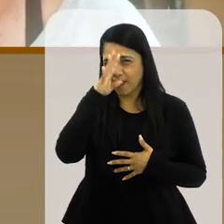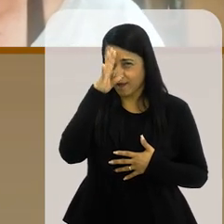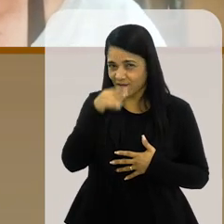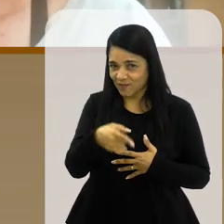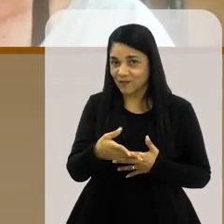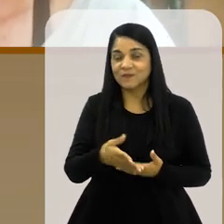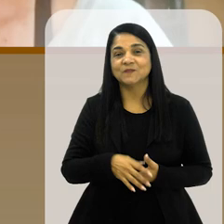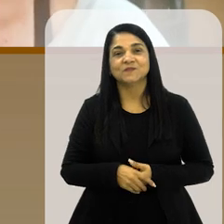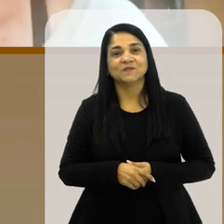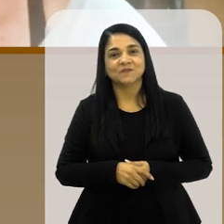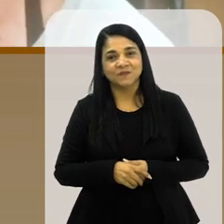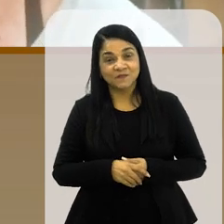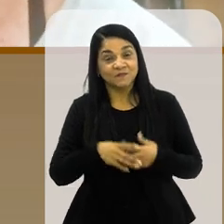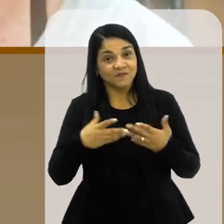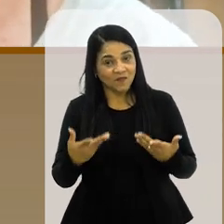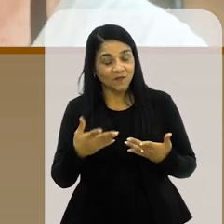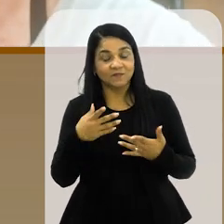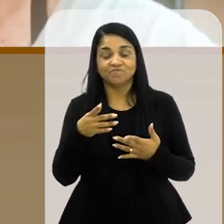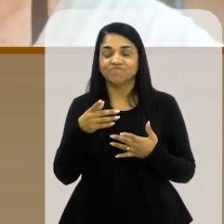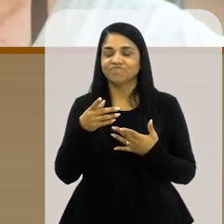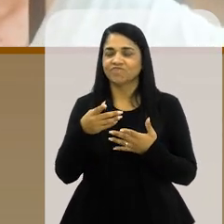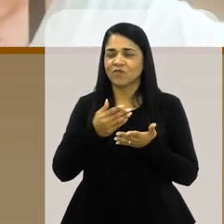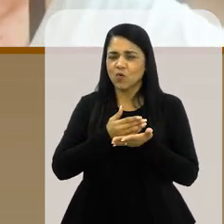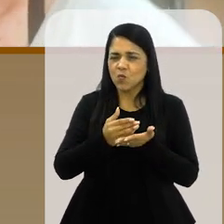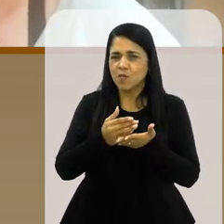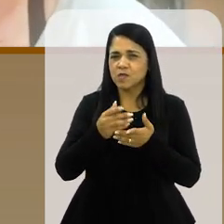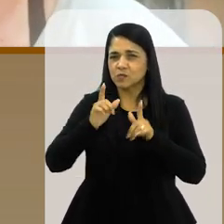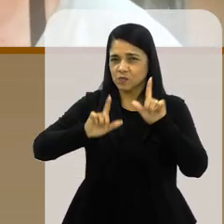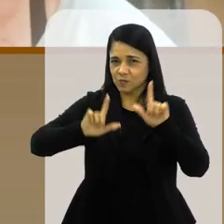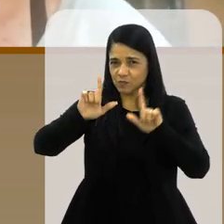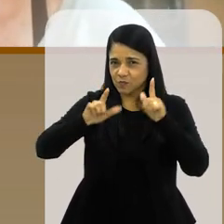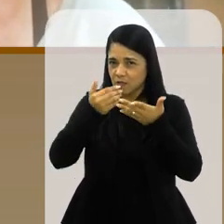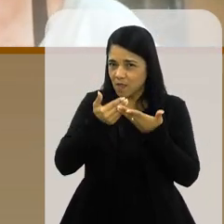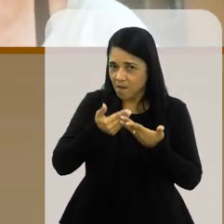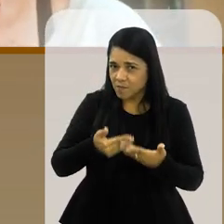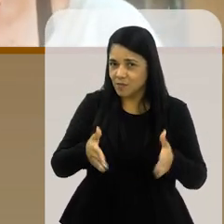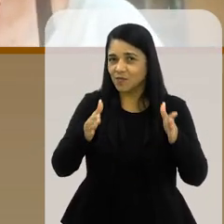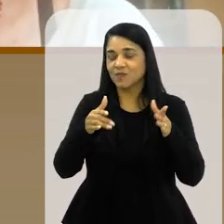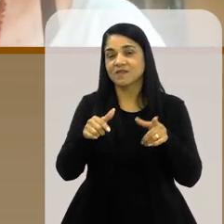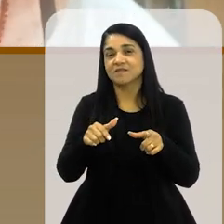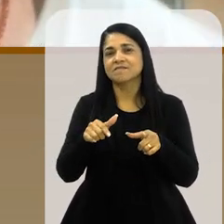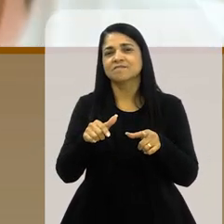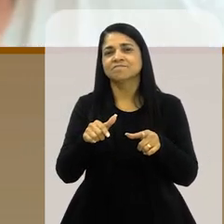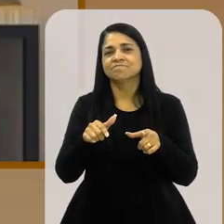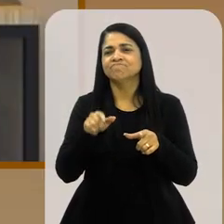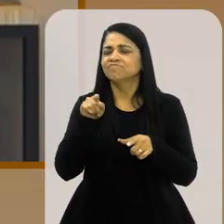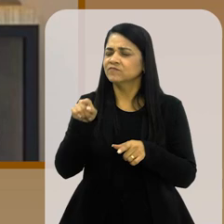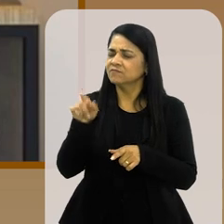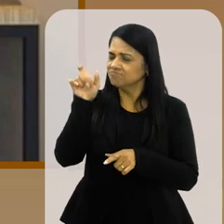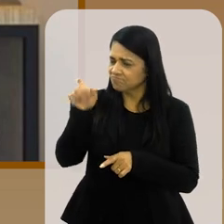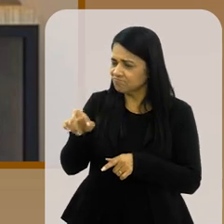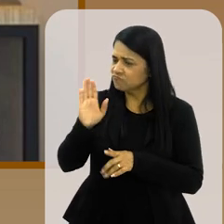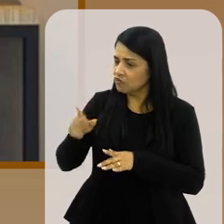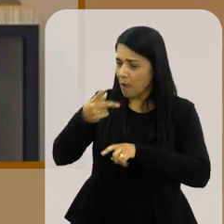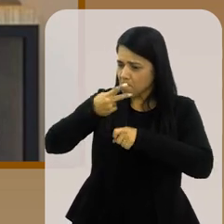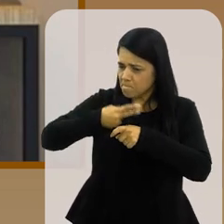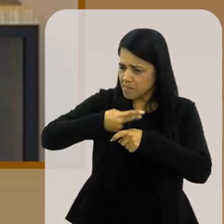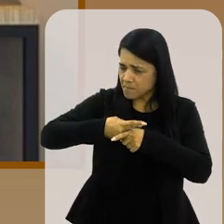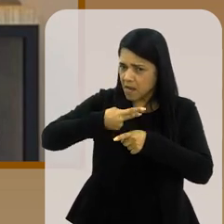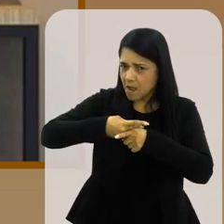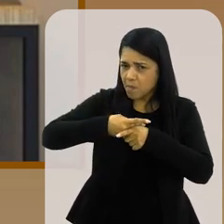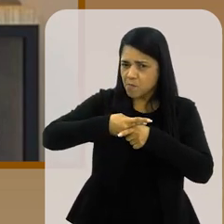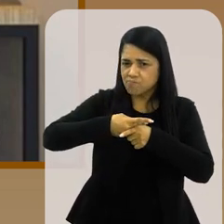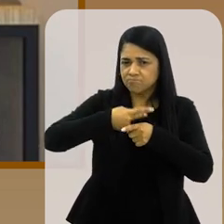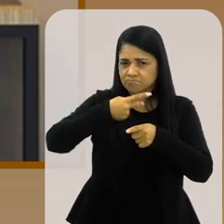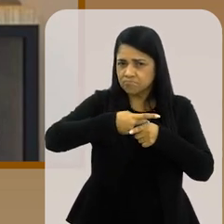E a gente citou aqui no início do programa, na abertura, que você já recebeu inúmeros prêmios ao longo